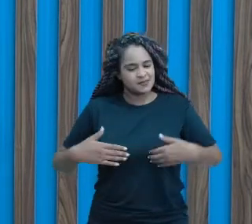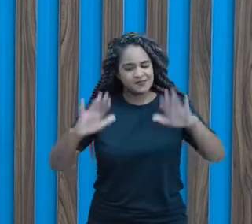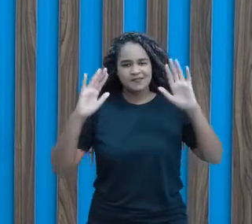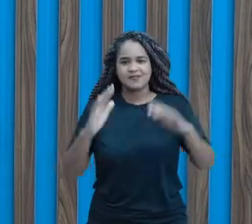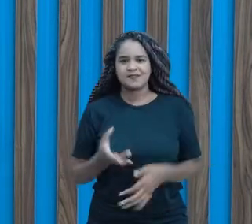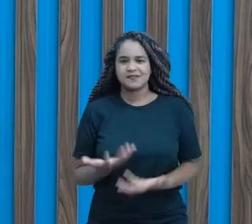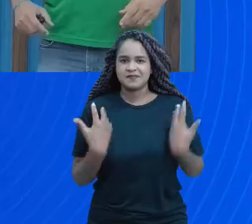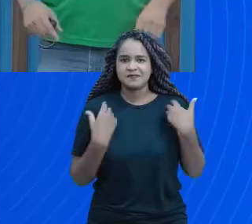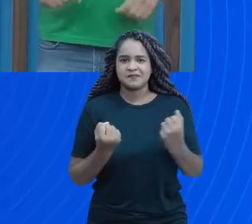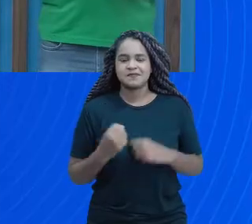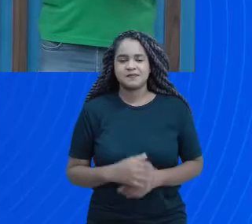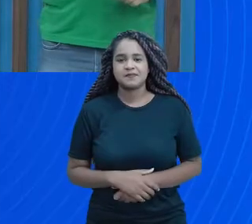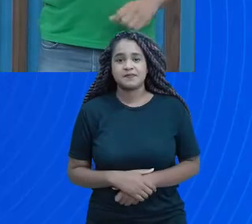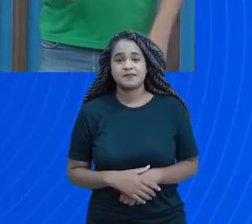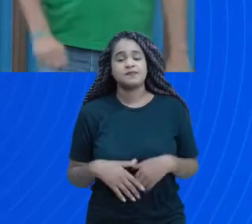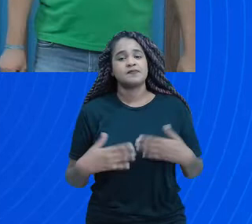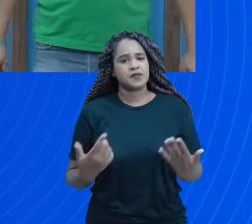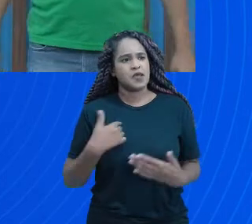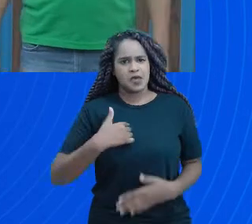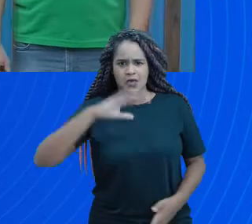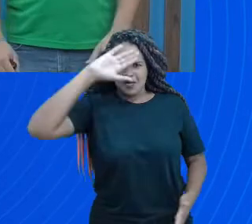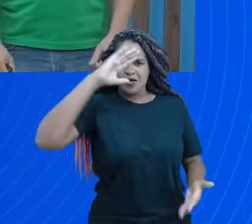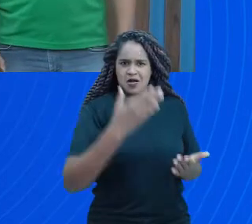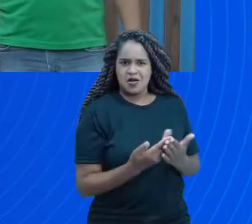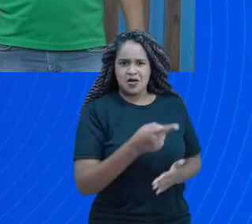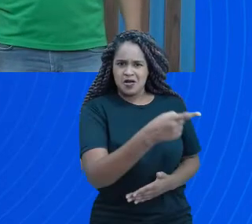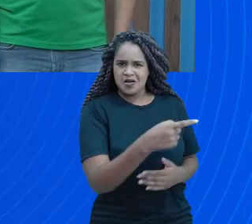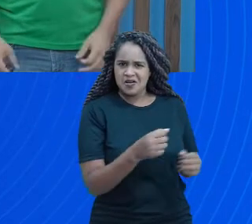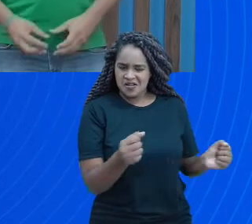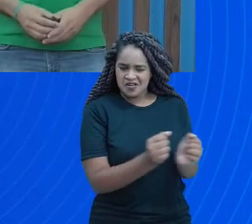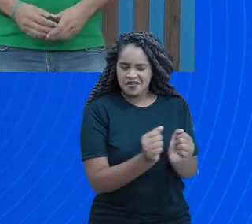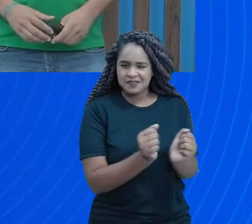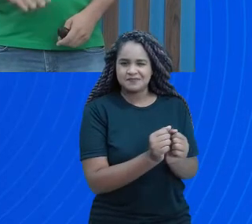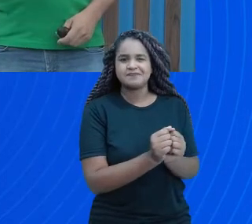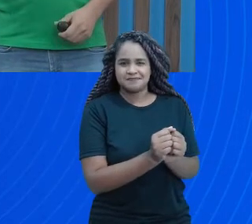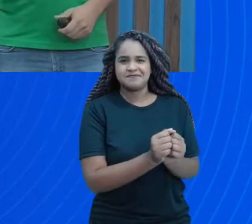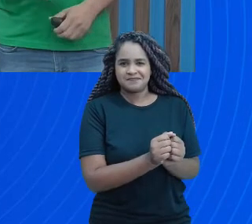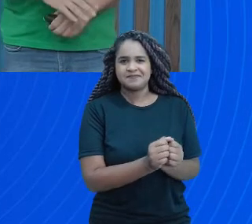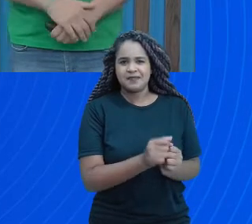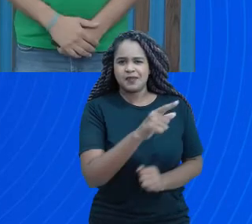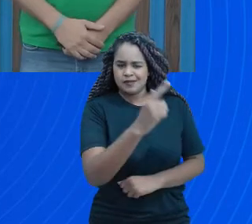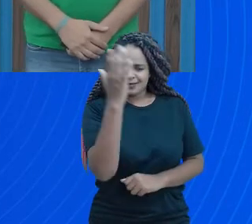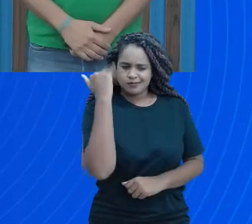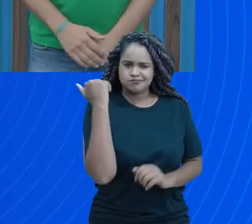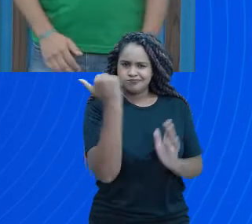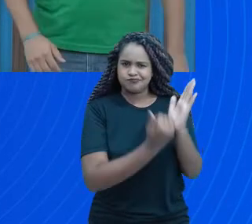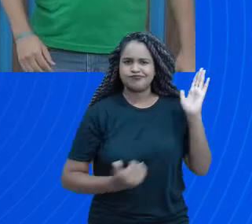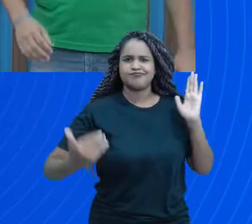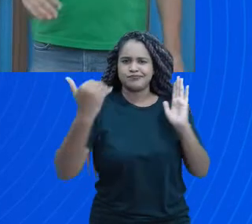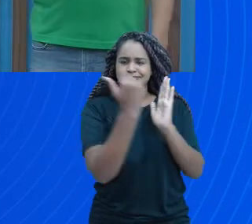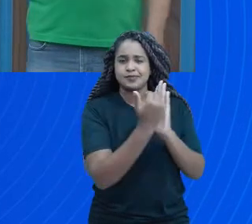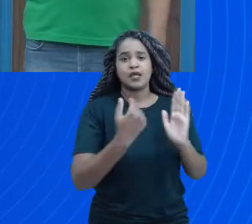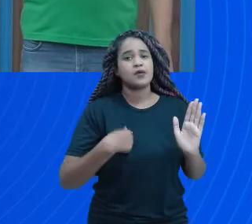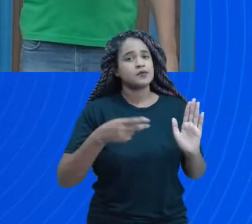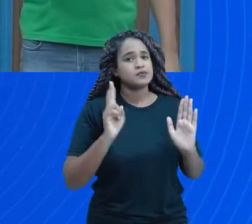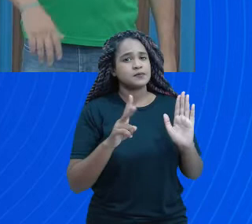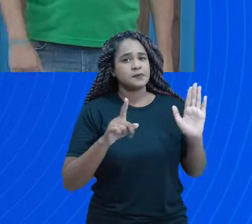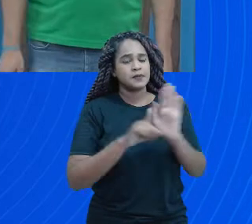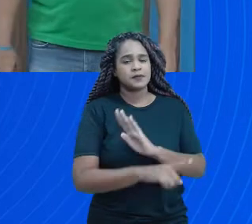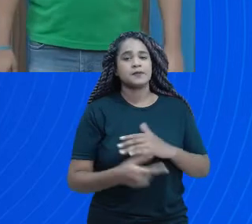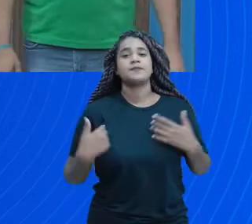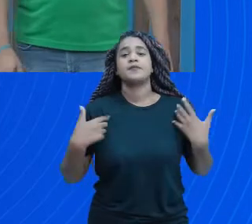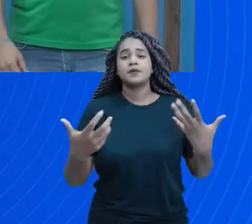embora. E é o seguinte, e aí eu confio no meu companheiro, rapaz, né? O camarada aqui lá, eu sei que sabe bastante, então pergunta. Outra coisa que eu